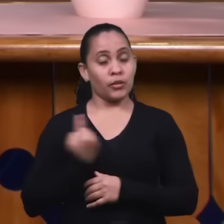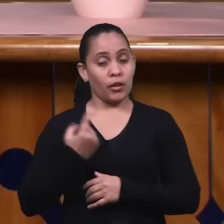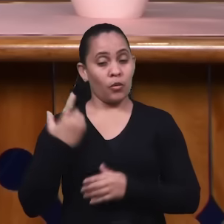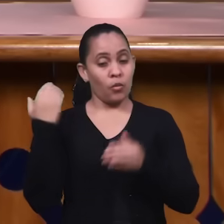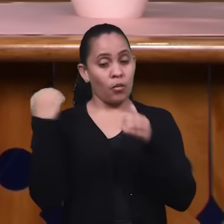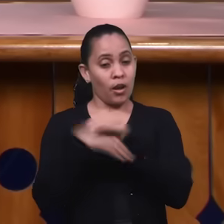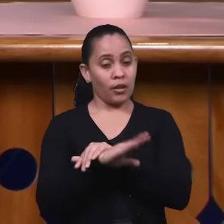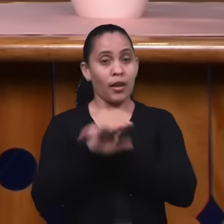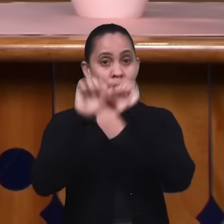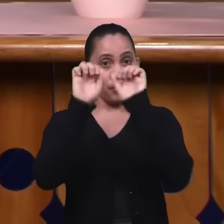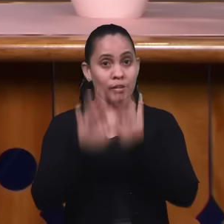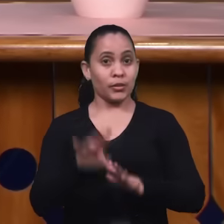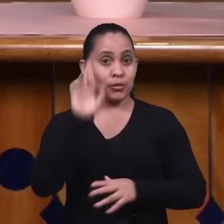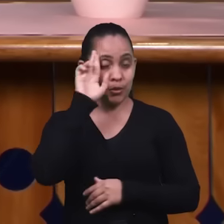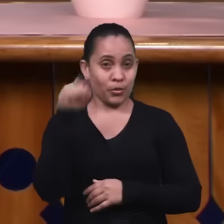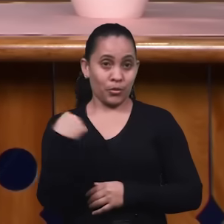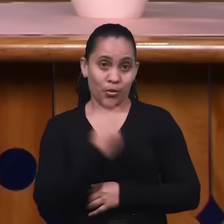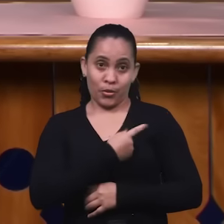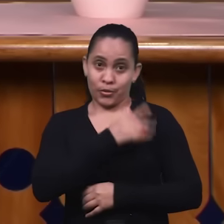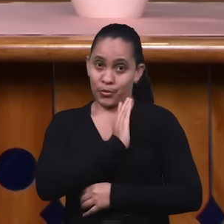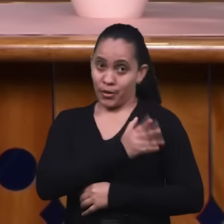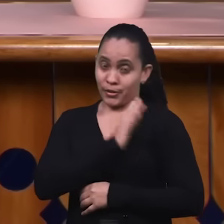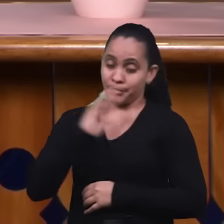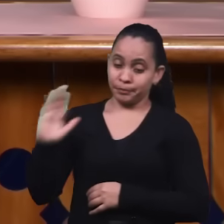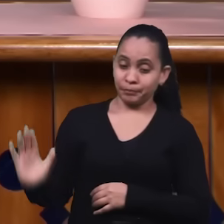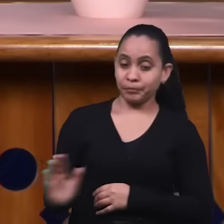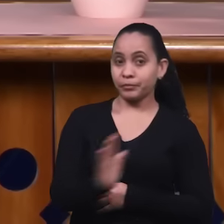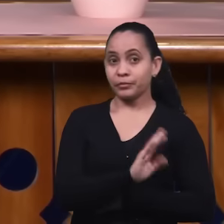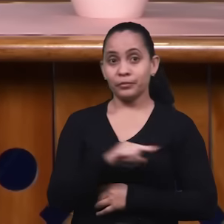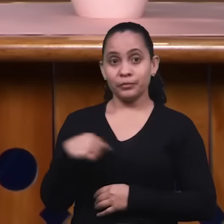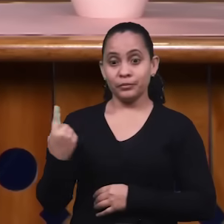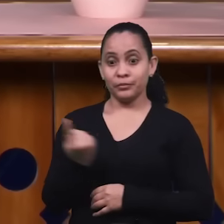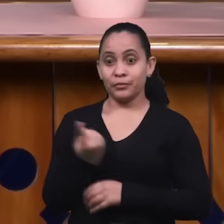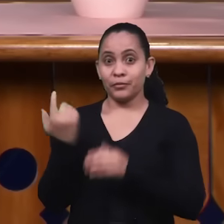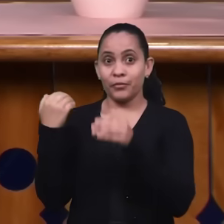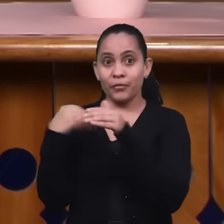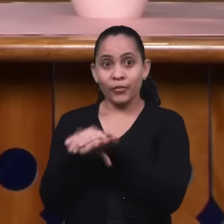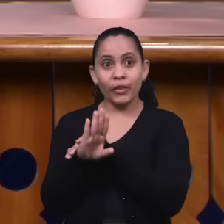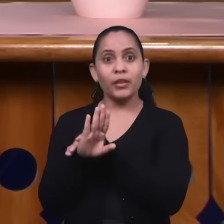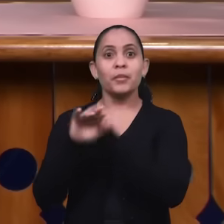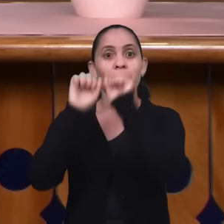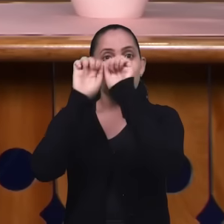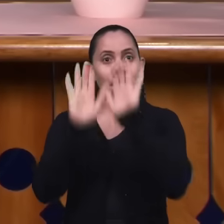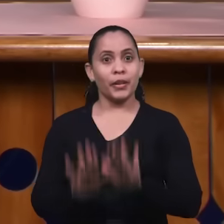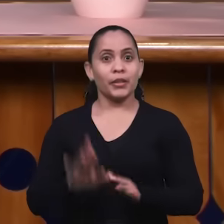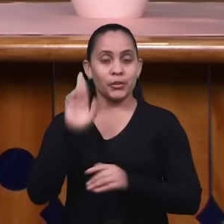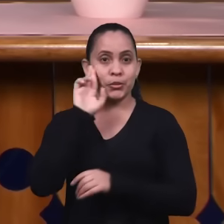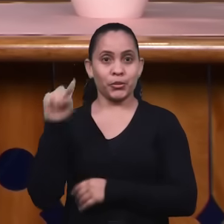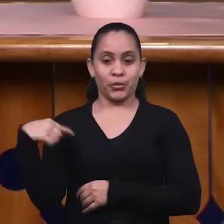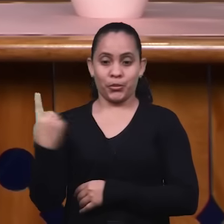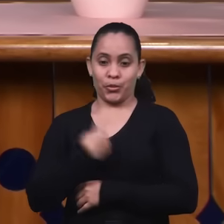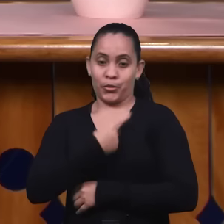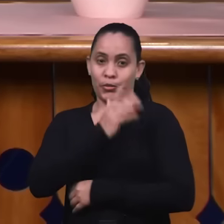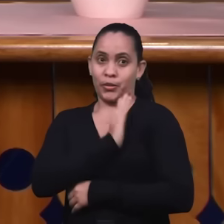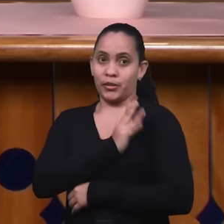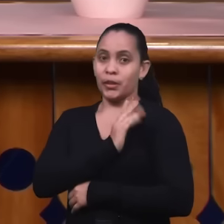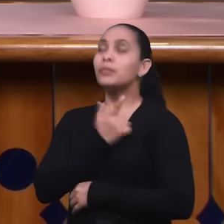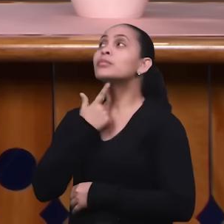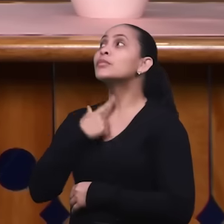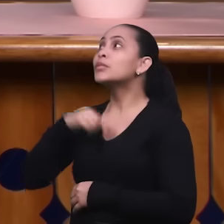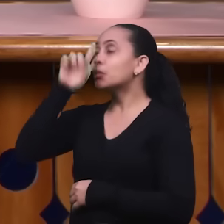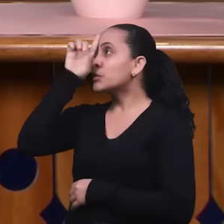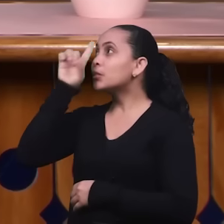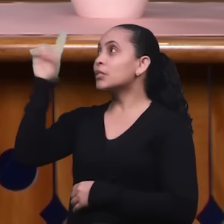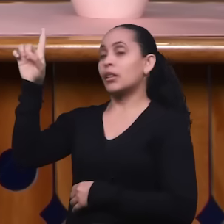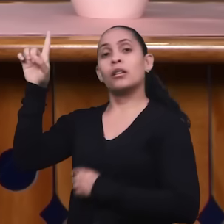Meu irmão, o Senhor, quando você guarda aquilo que é a obra do Senhor, quando você deseja fazer a vontade do Senhor, o próprio